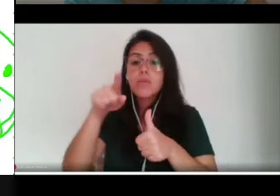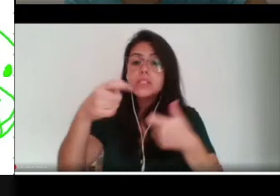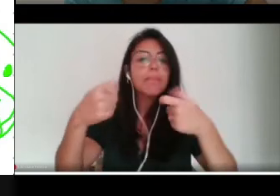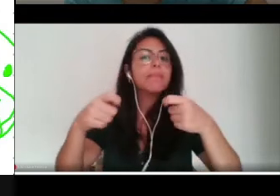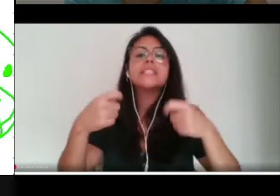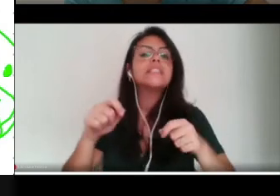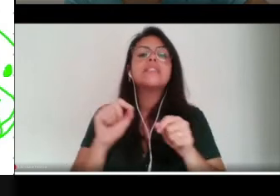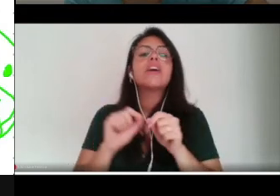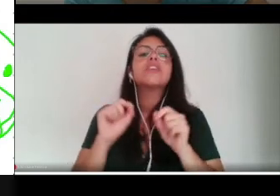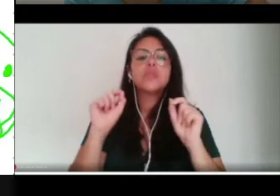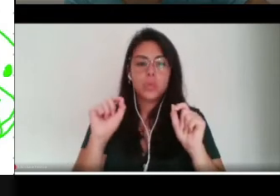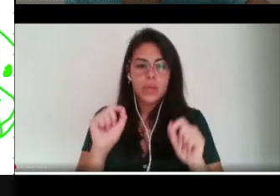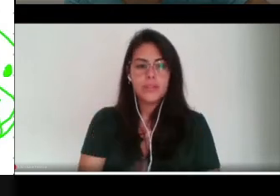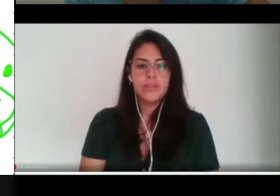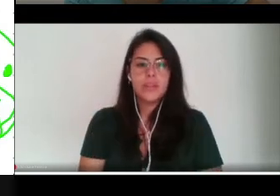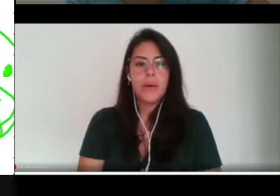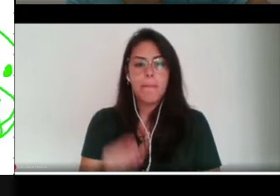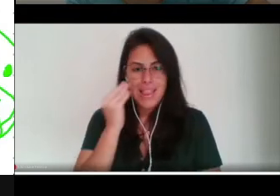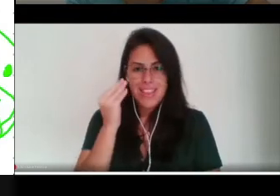dados